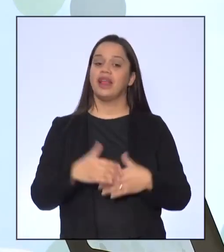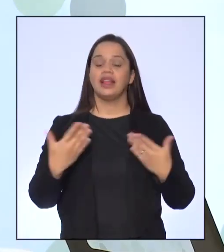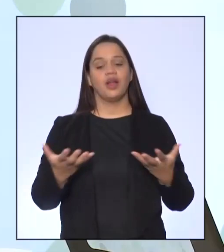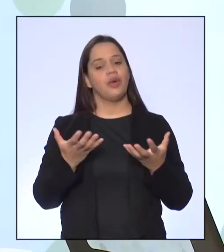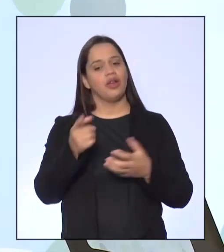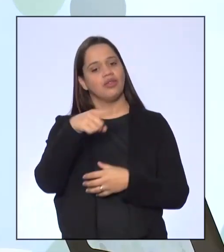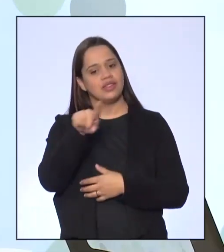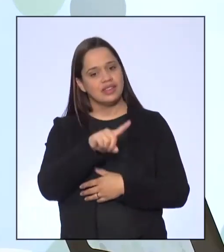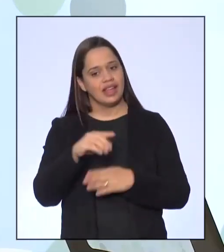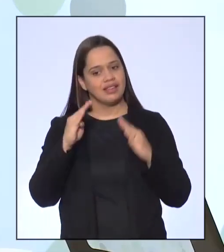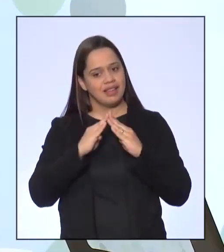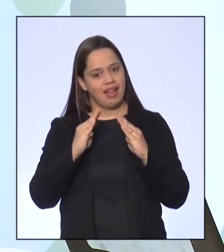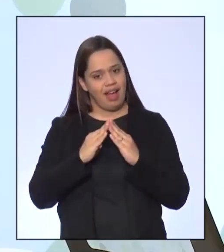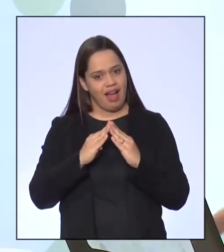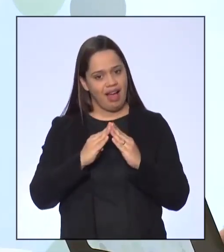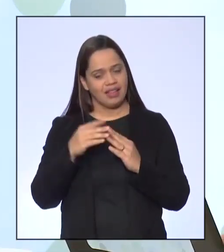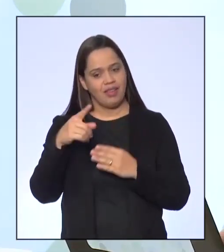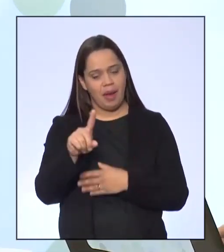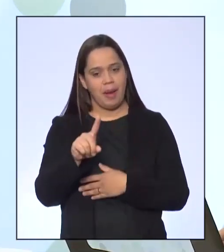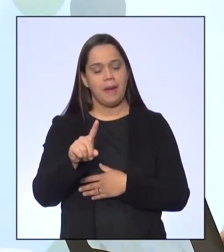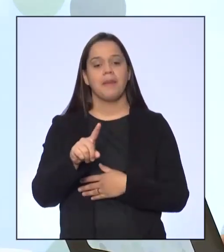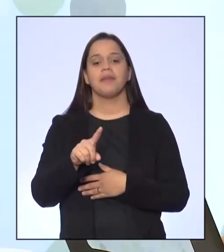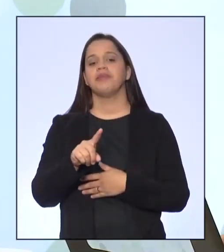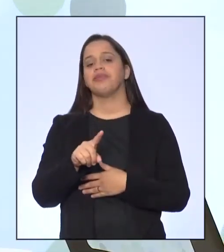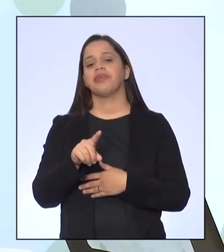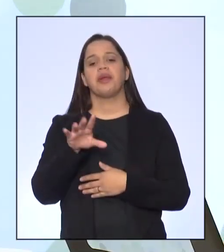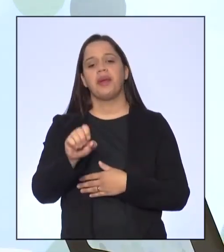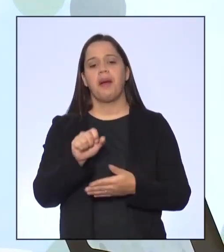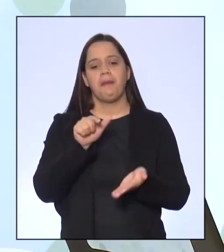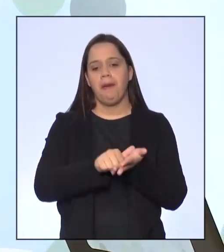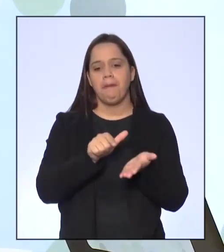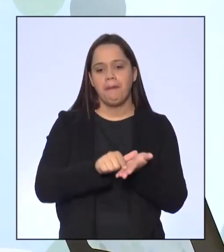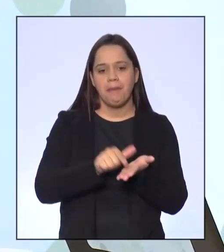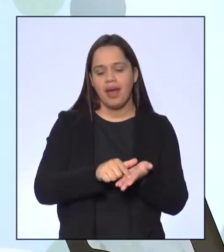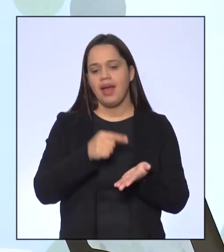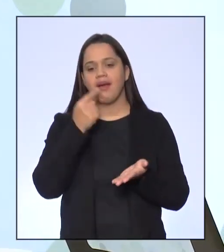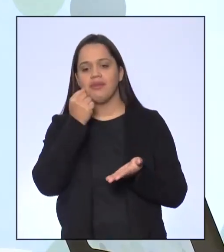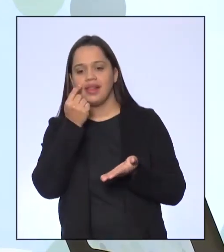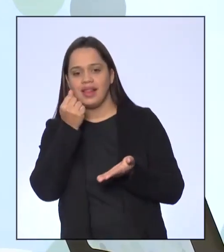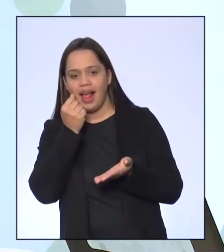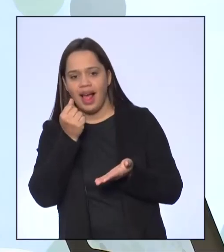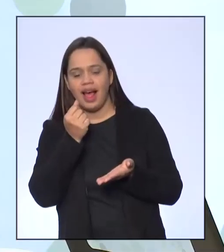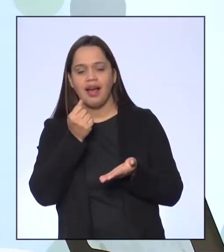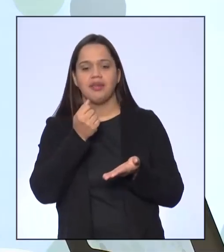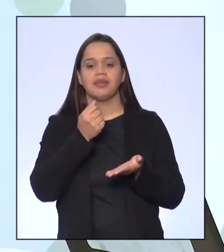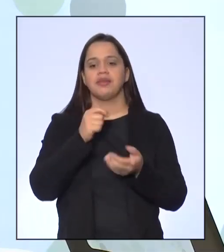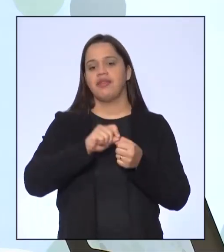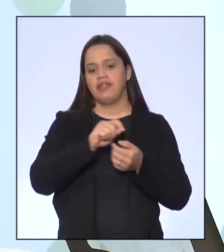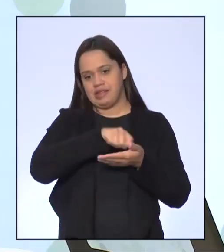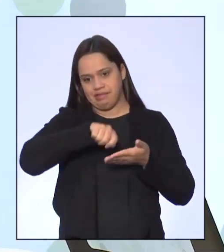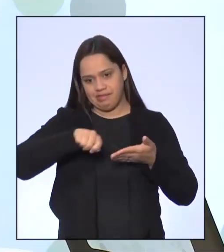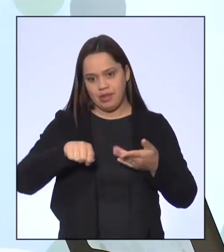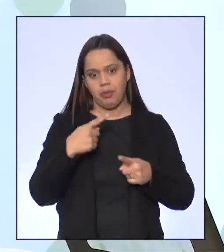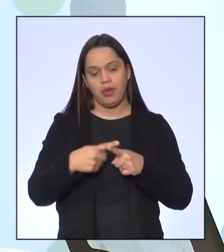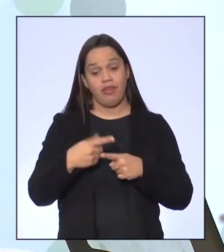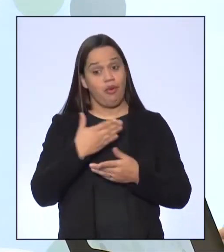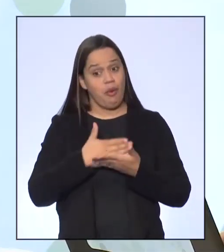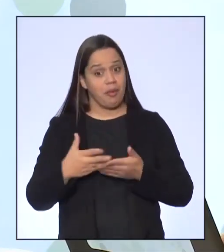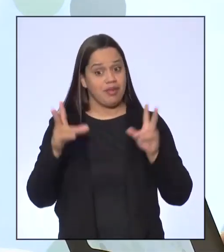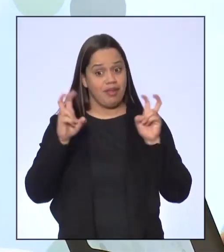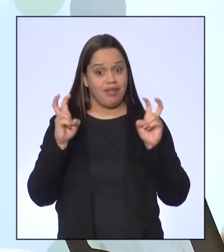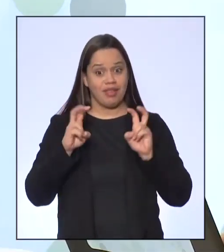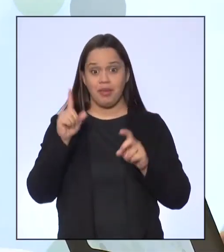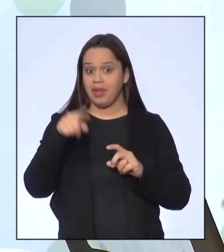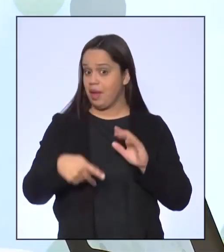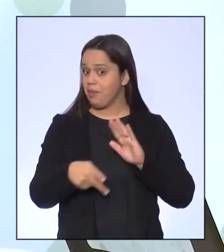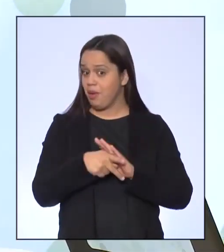em casa pegassem lá um papel e um lápis para a gente começar a falar um pouco sobre esse assunto, que ele